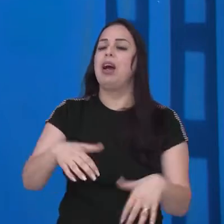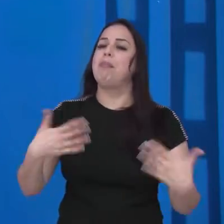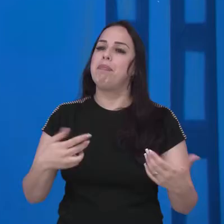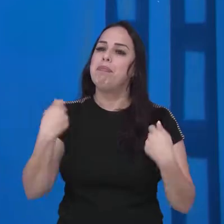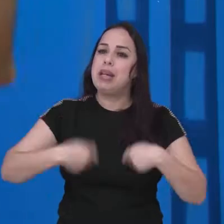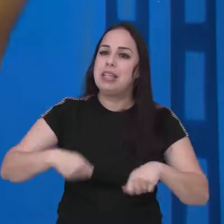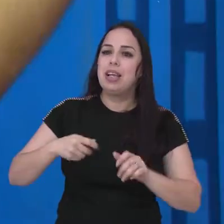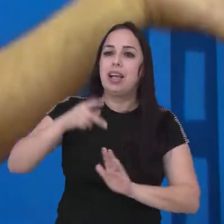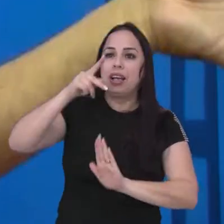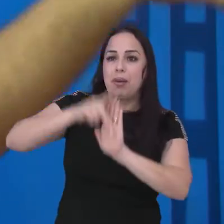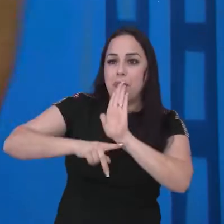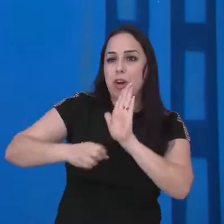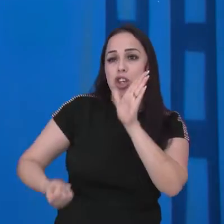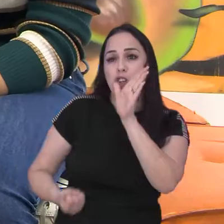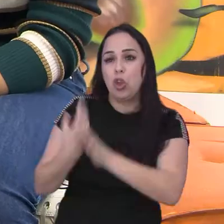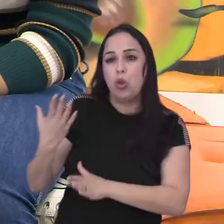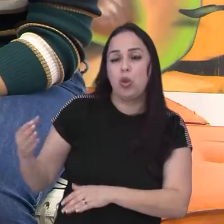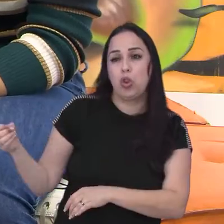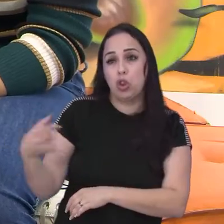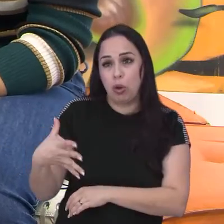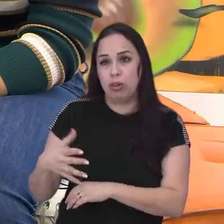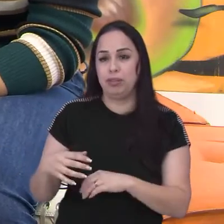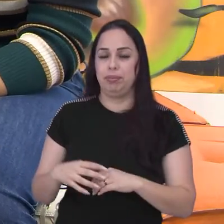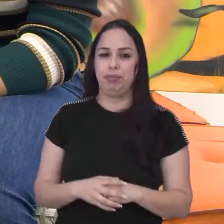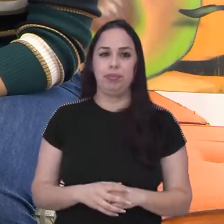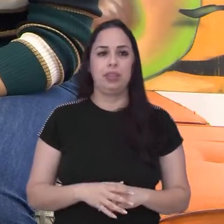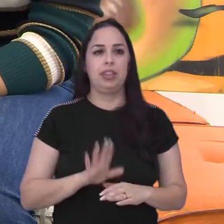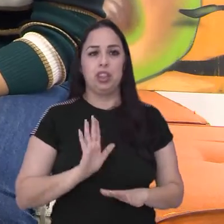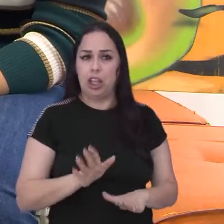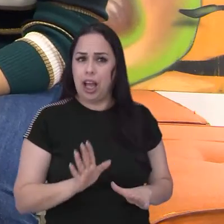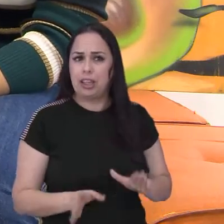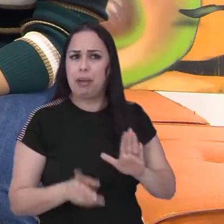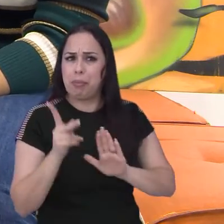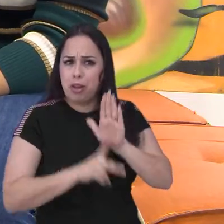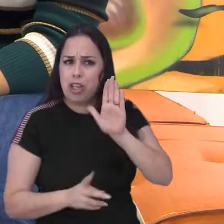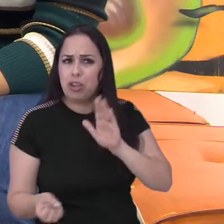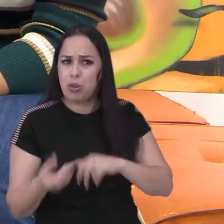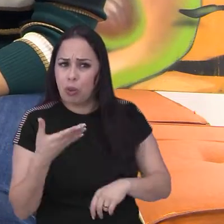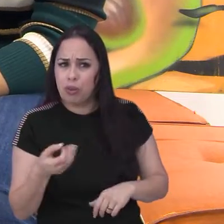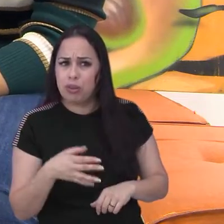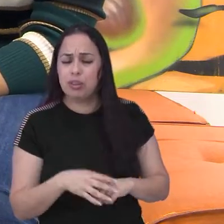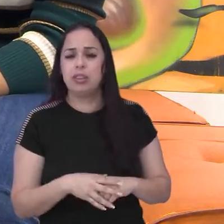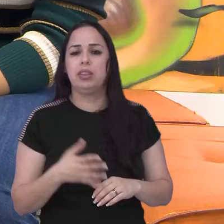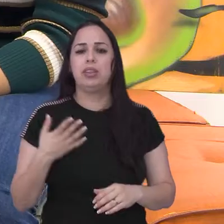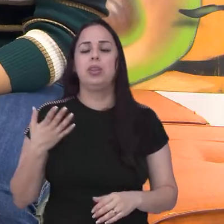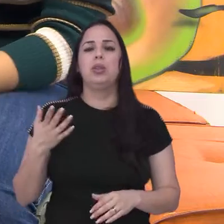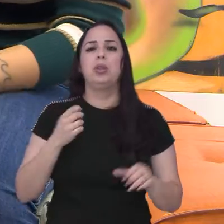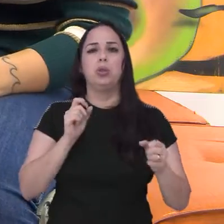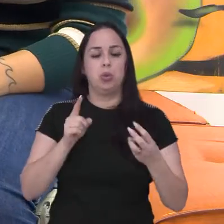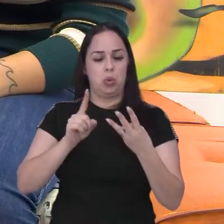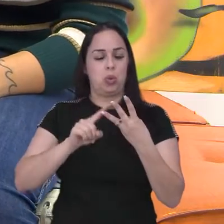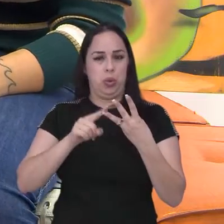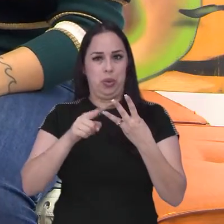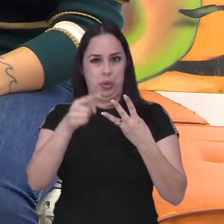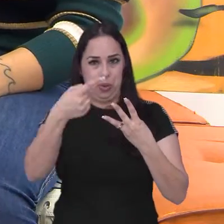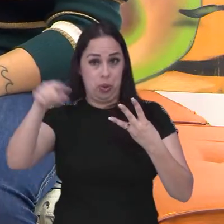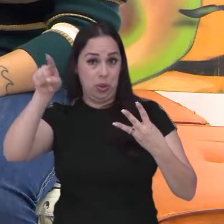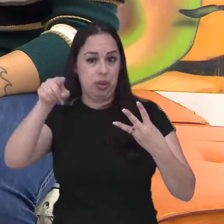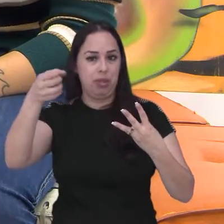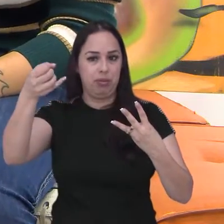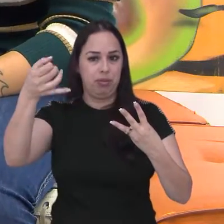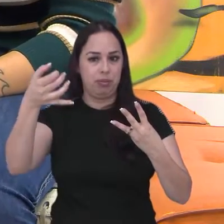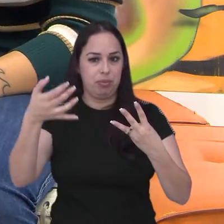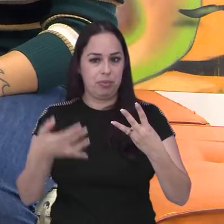criar um projeto para a gente ir até eles que estão no... E já tem projetos sendo criados, né? Já. Gente, inclusive, no